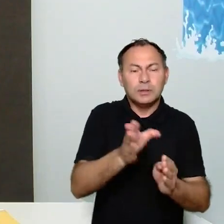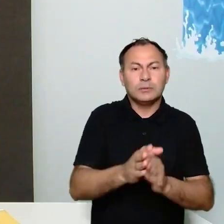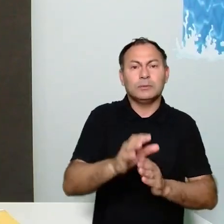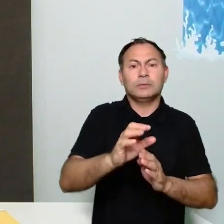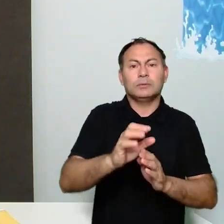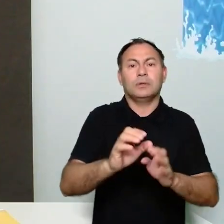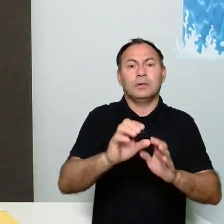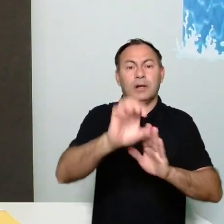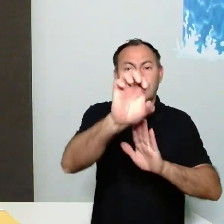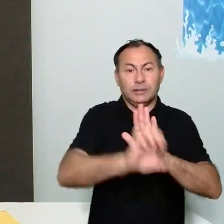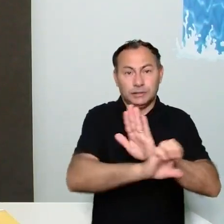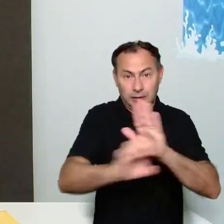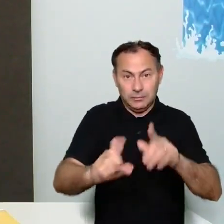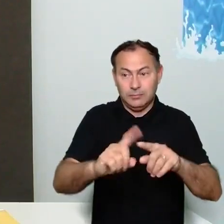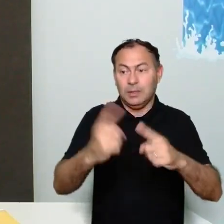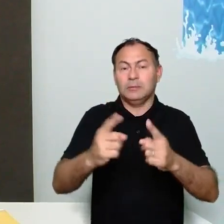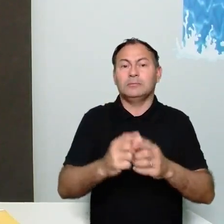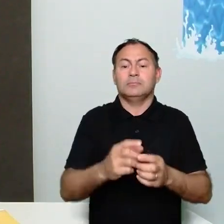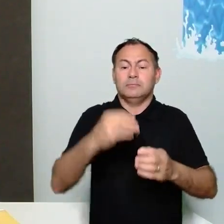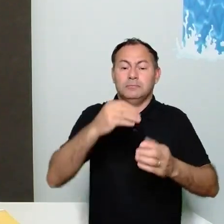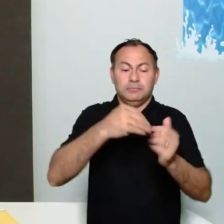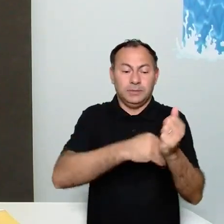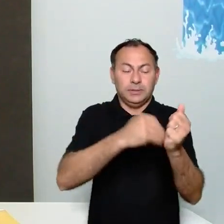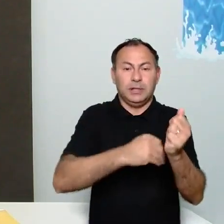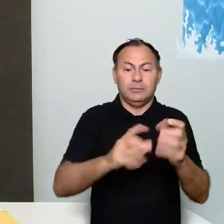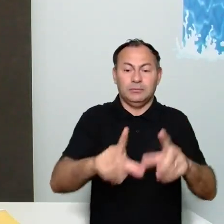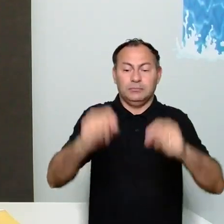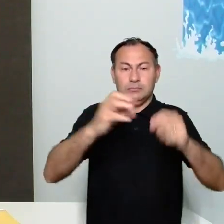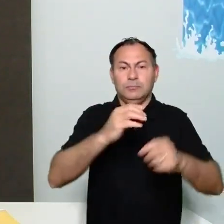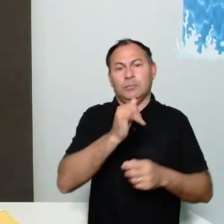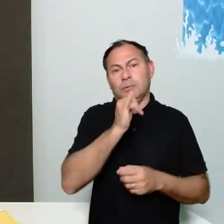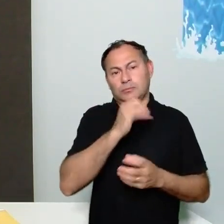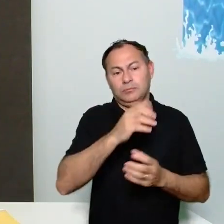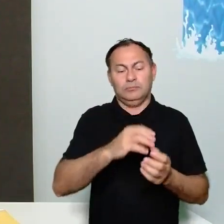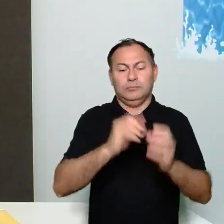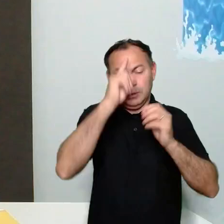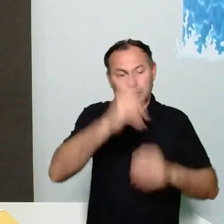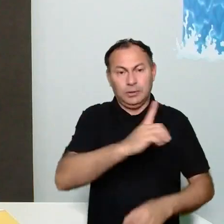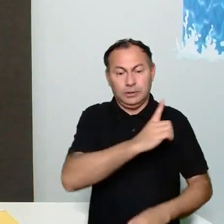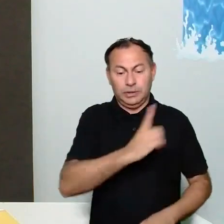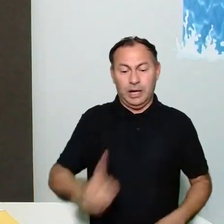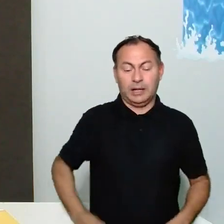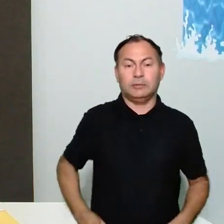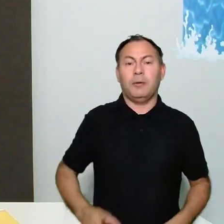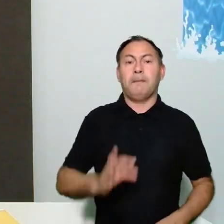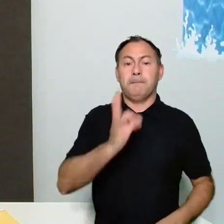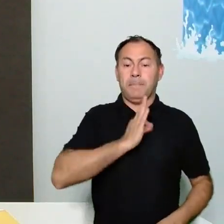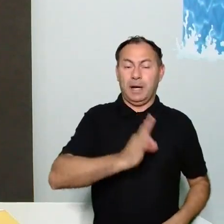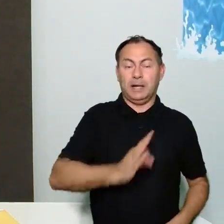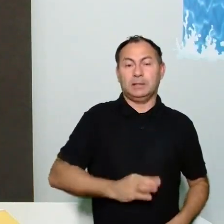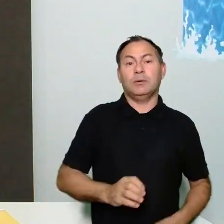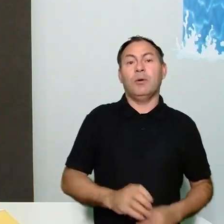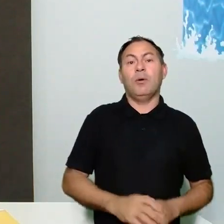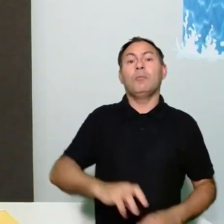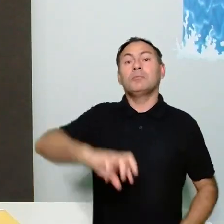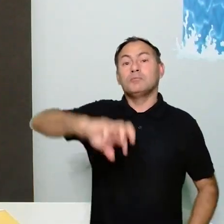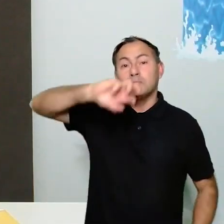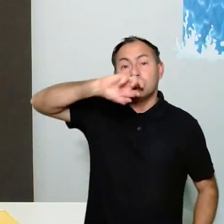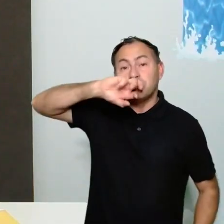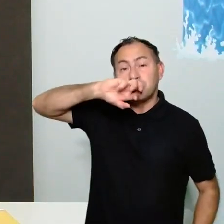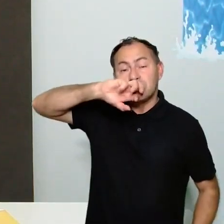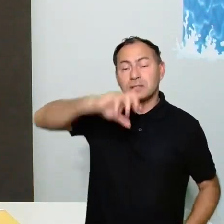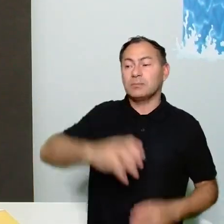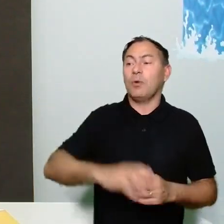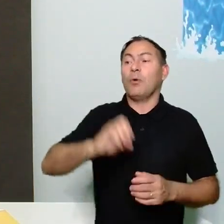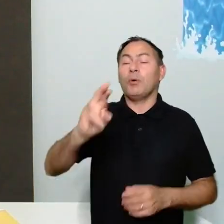consagrada, obviamente, ou nos ministérios ordenados, como diáconos, presbíteros e bispos, ou os que têm